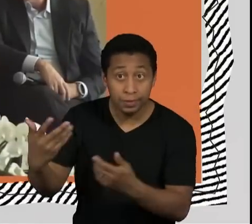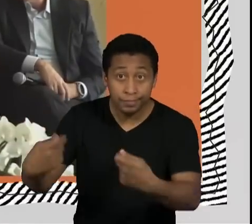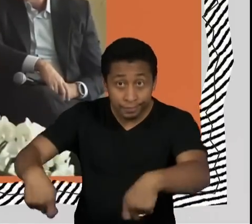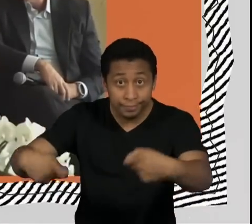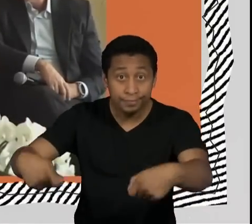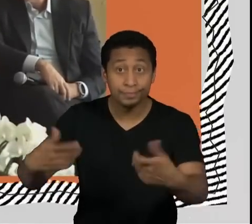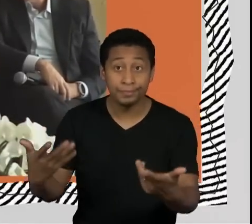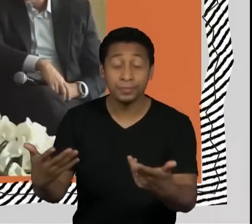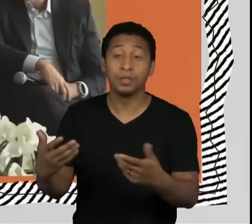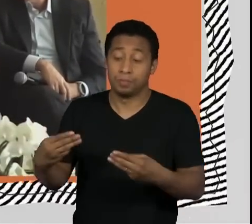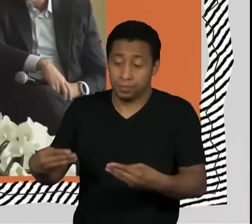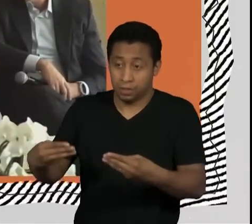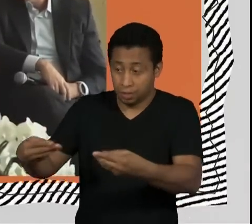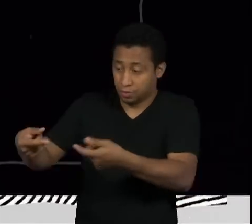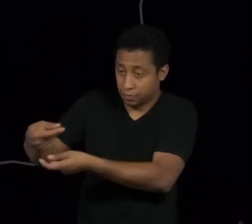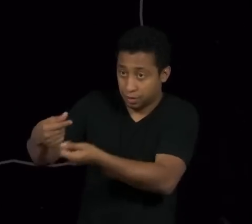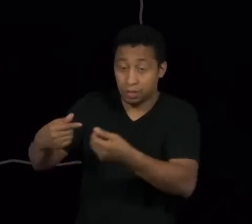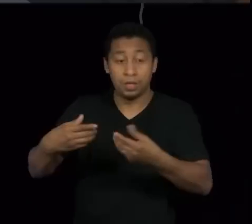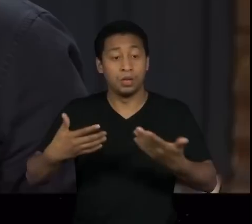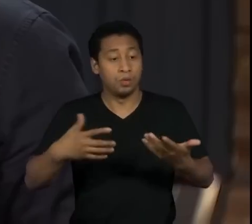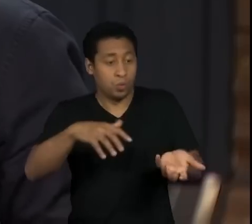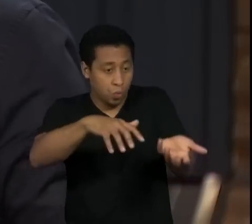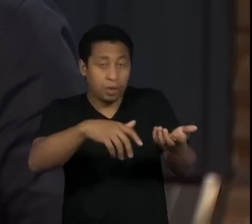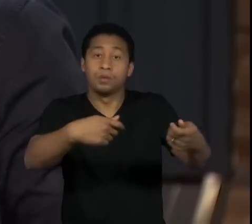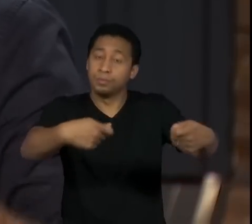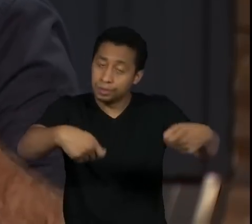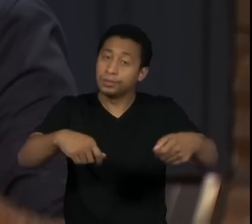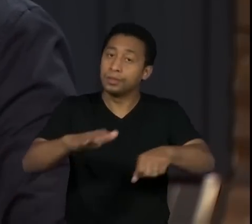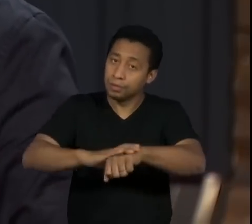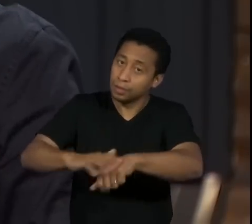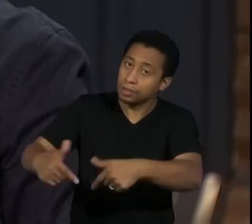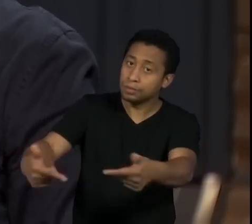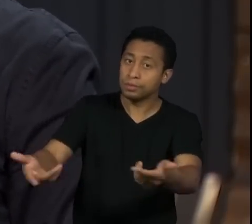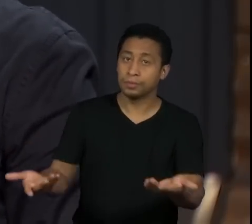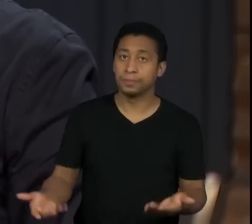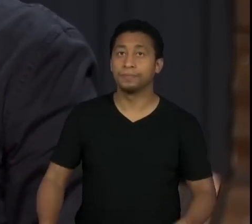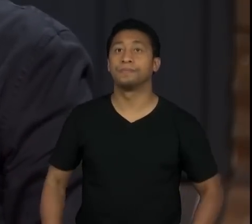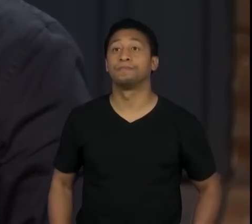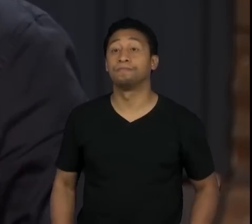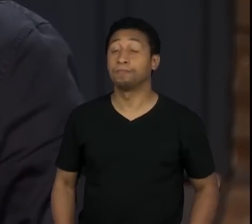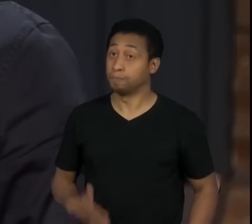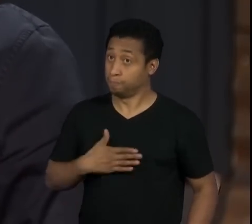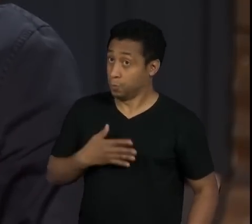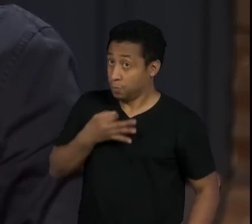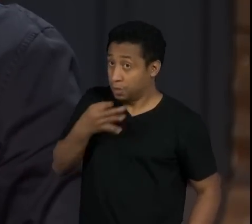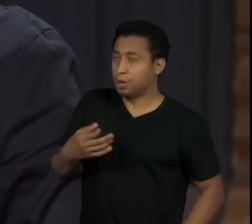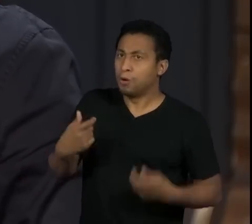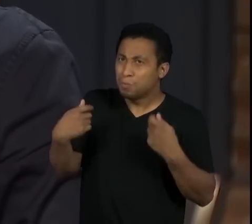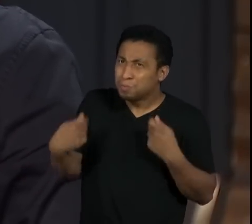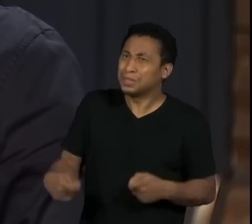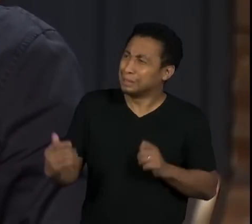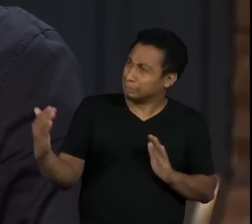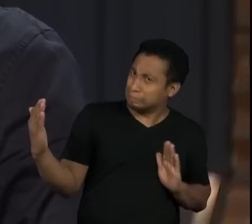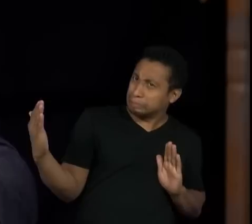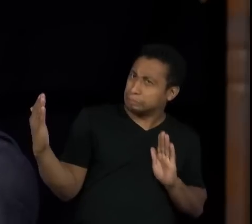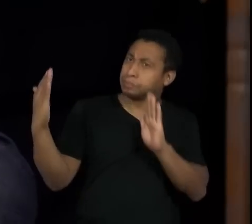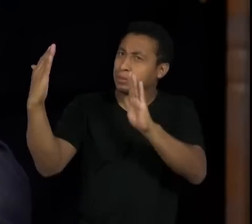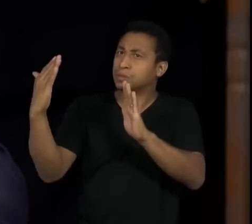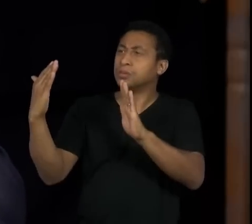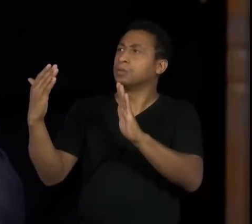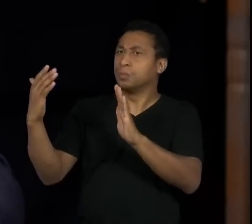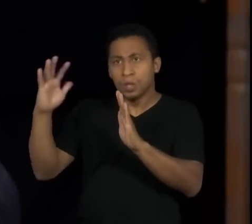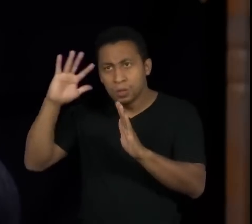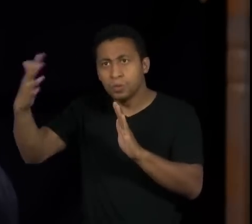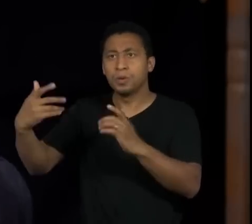ser o Ministério da Fazenda, como tem que ser o Congresso. E aí eu acho que tem que ter enfrentamento. Tem que ter enfrentamento. Essa é a sua dica